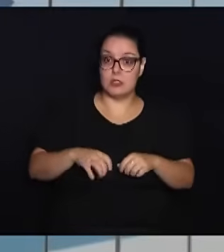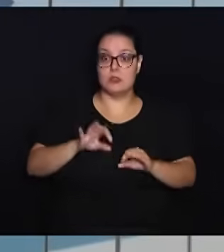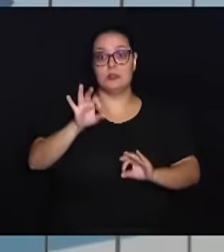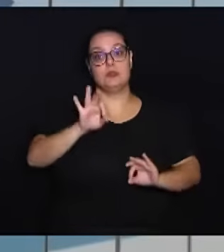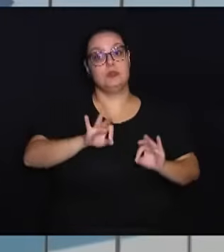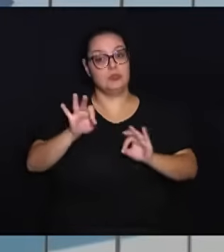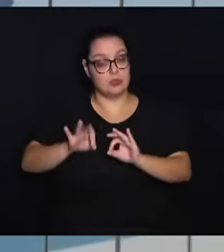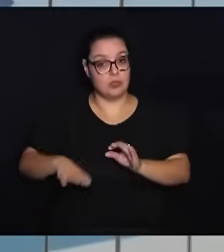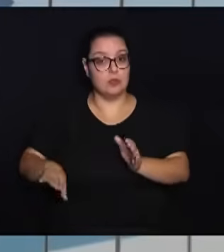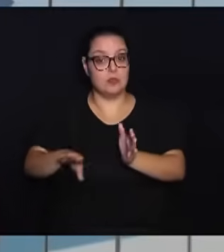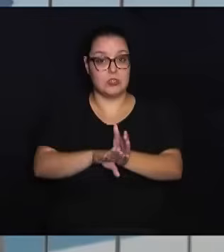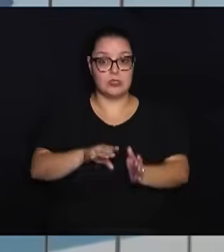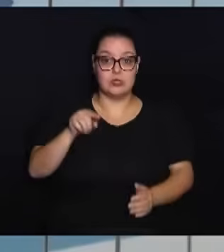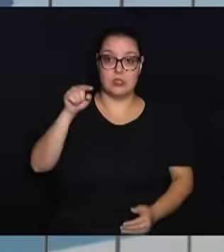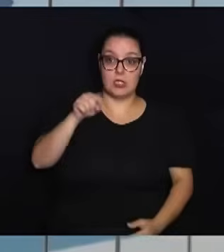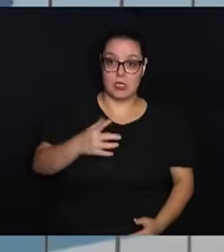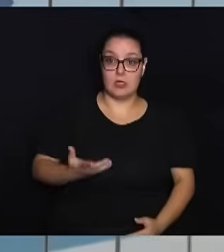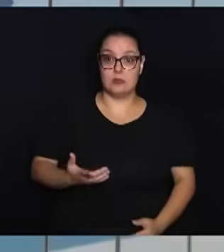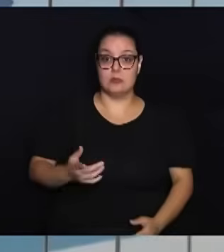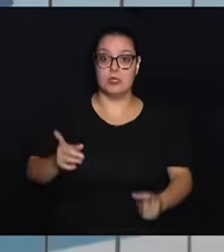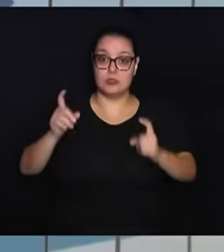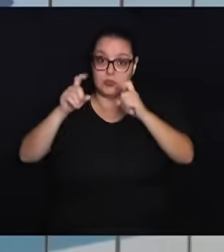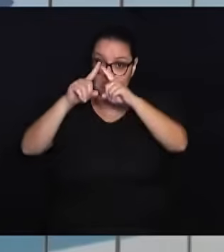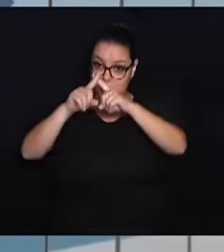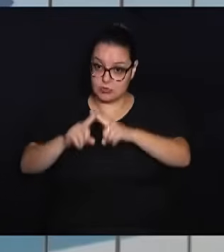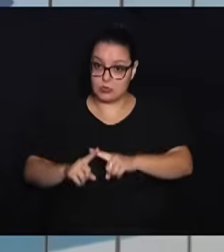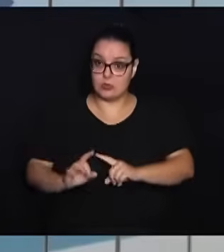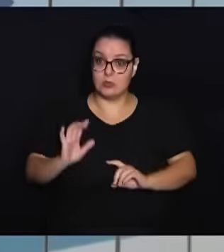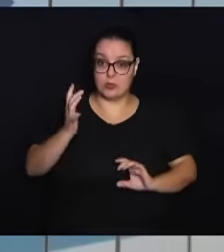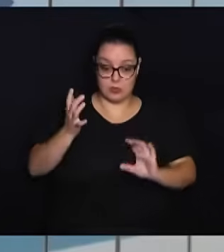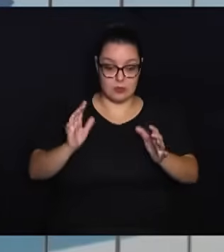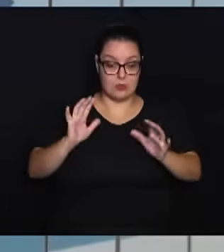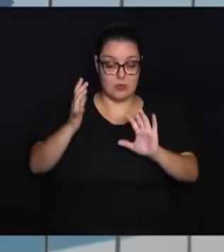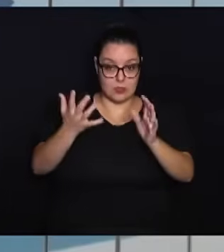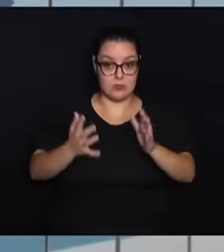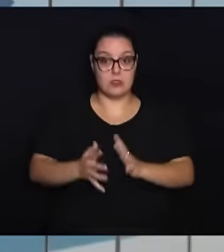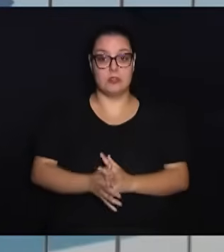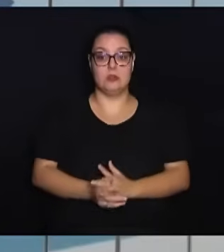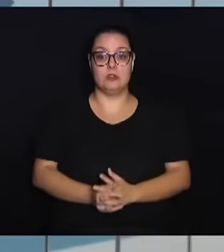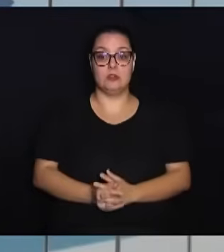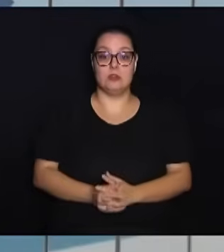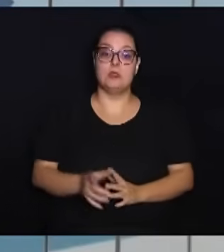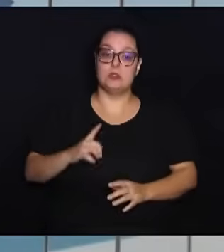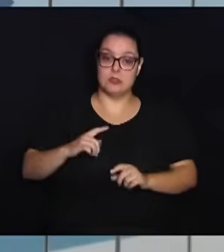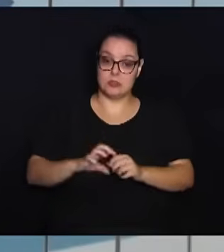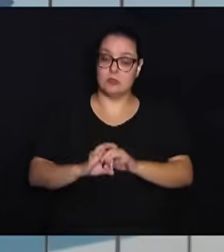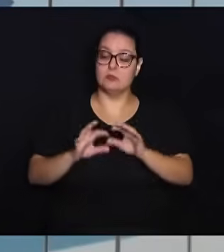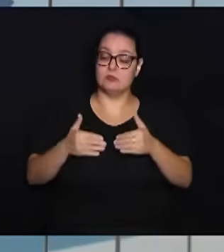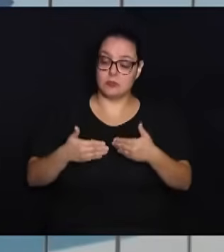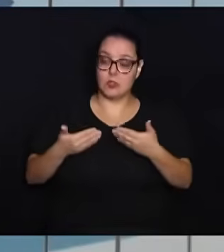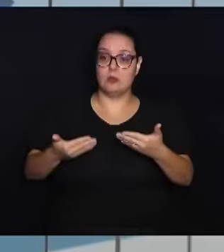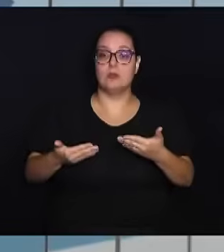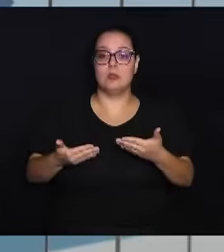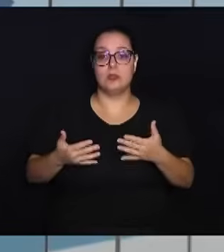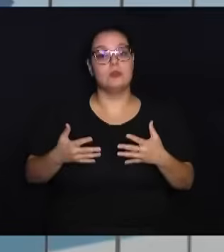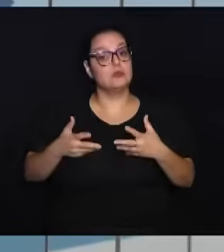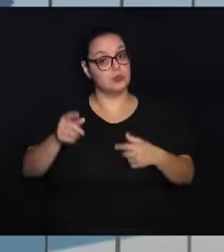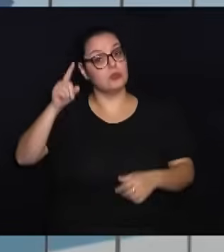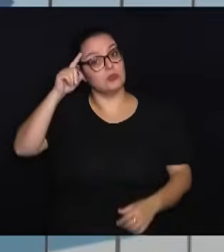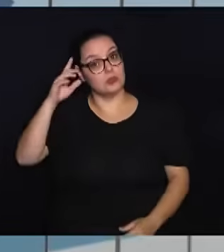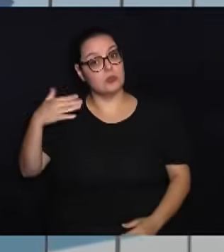preparar para chegar lá, esses desafios eles vão surgir. E você tem que ter a disposição de todos os